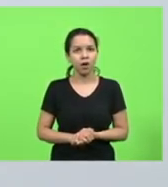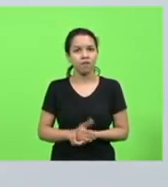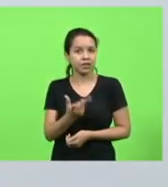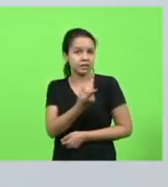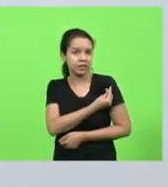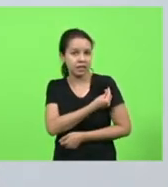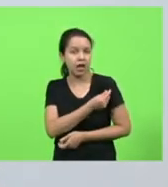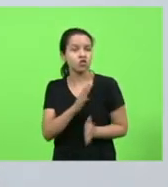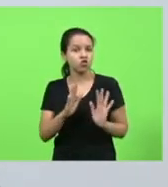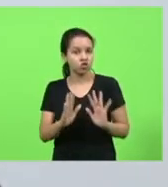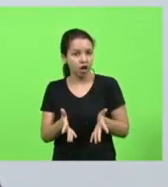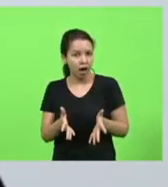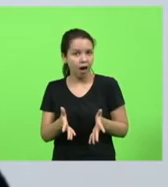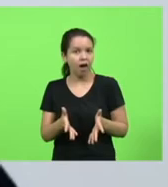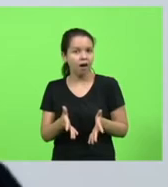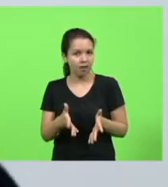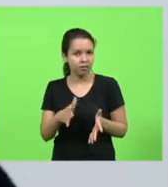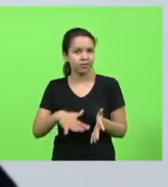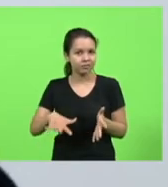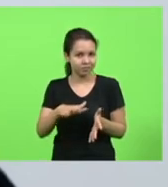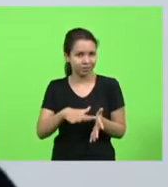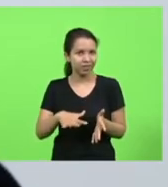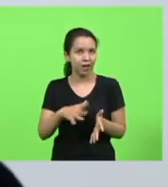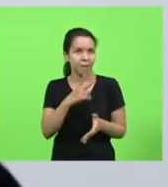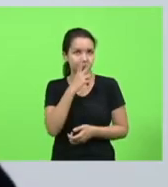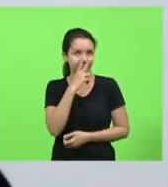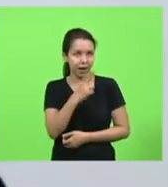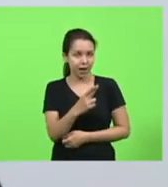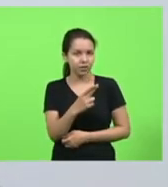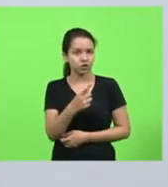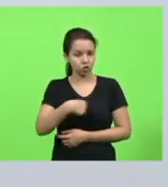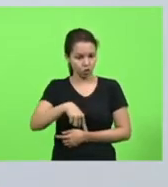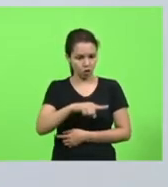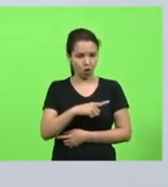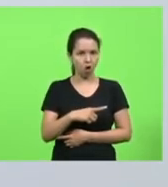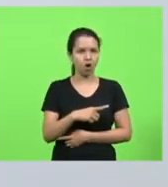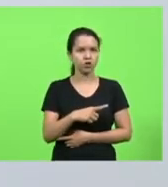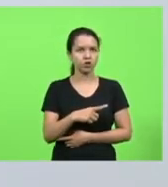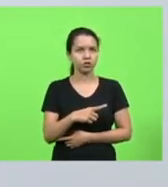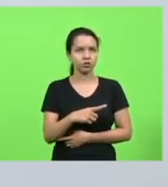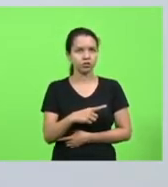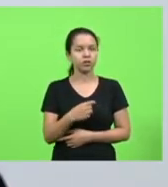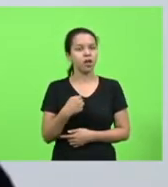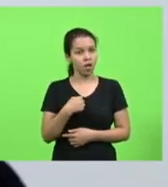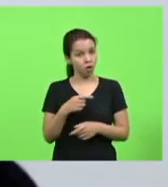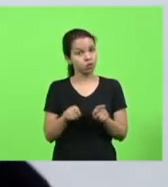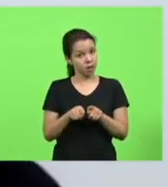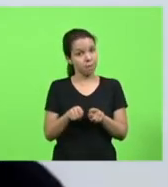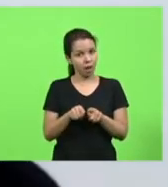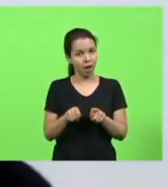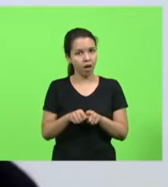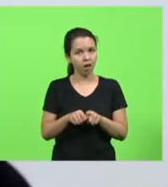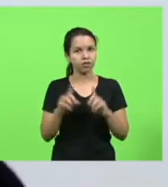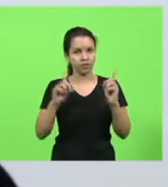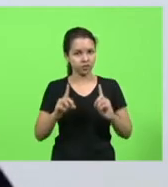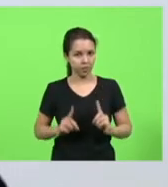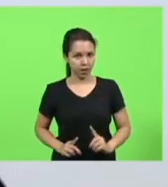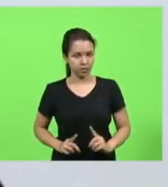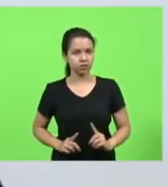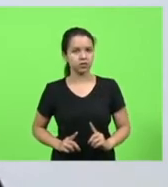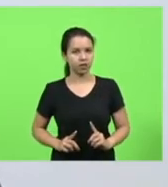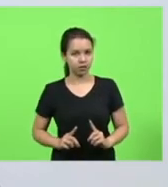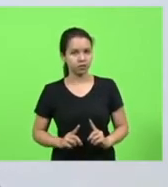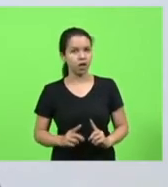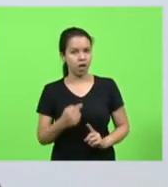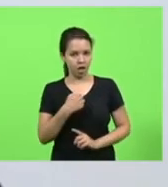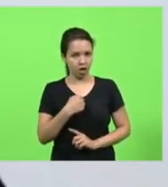trabalho, então parece que nós somos bem mais, eu digo nós, porque me considero também uma pessoa com deficiência, não sou uma pessoa que não tem